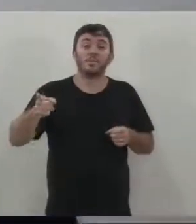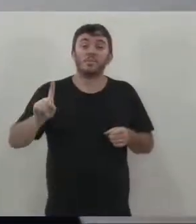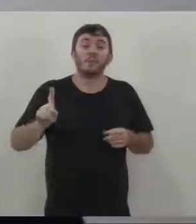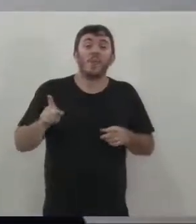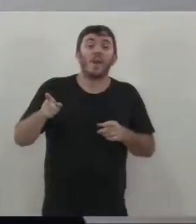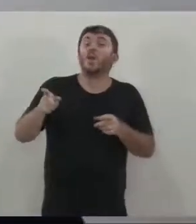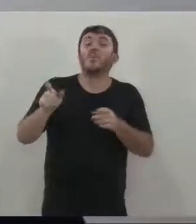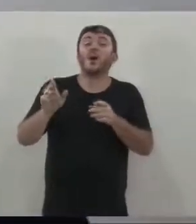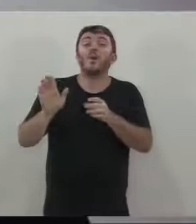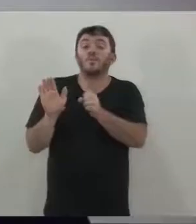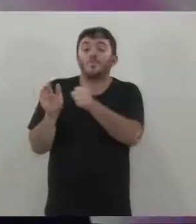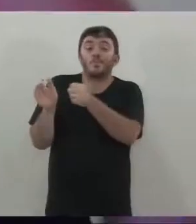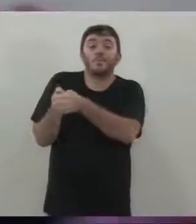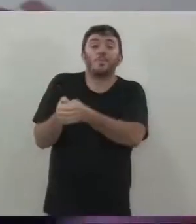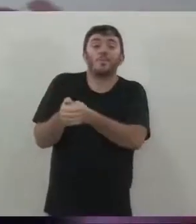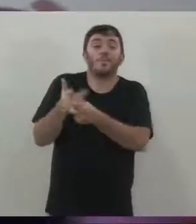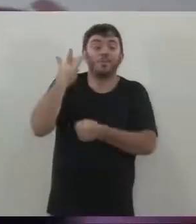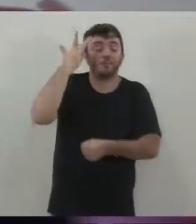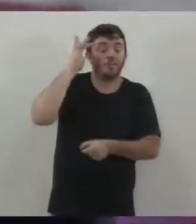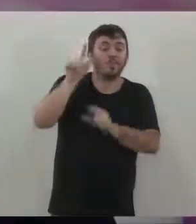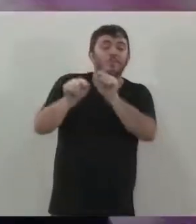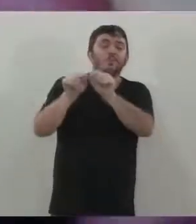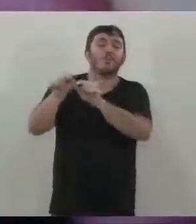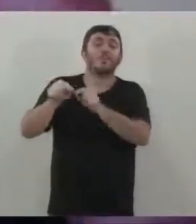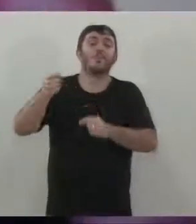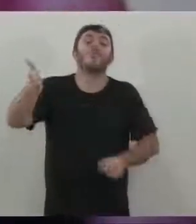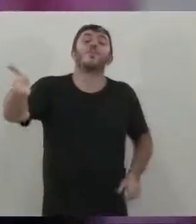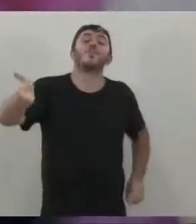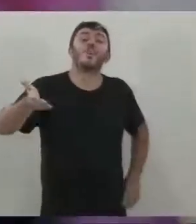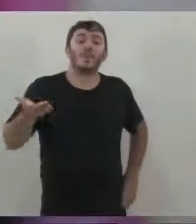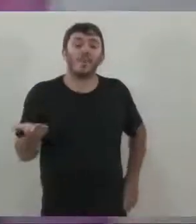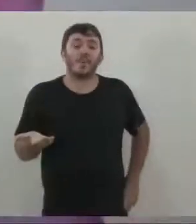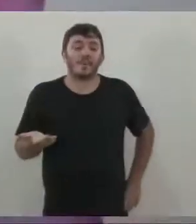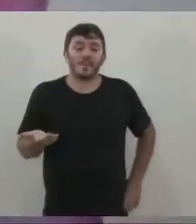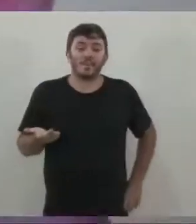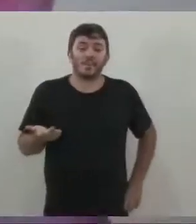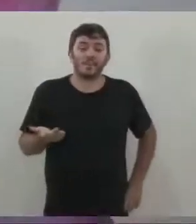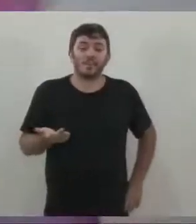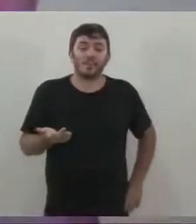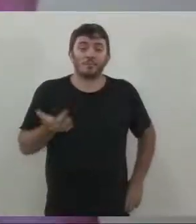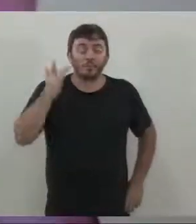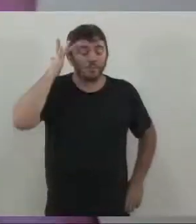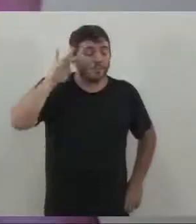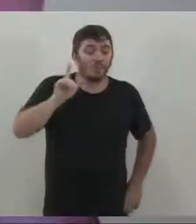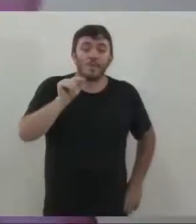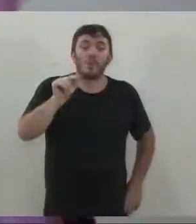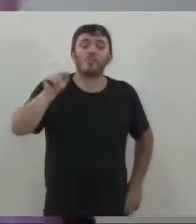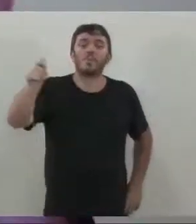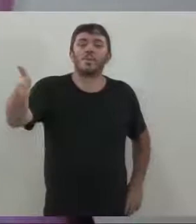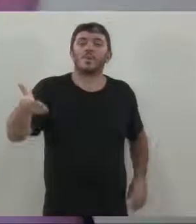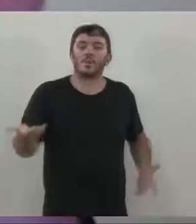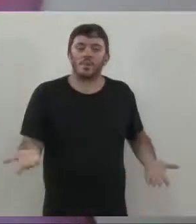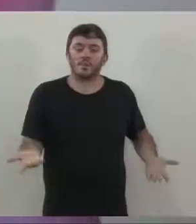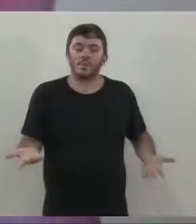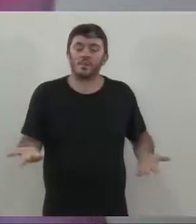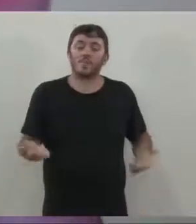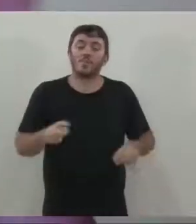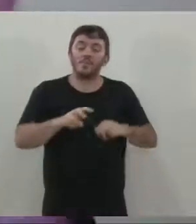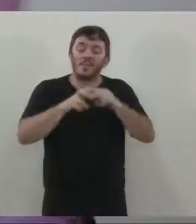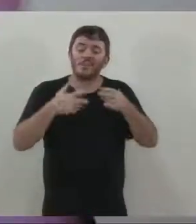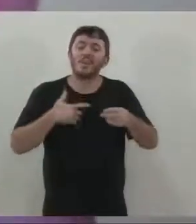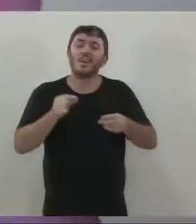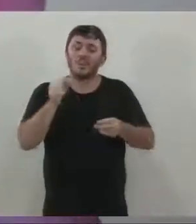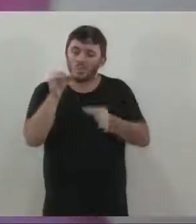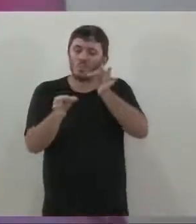a injustiça é feita. Por essa razão é que a gente pede que a justiça, de fato, seja efetivamente